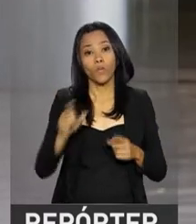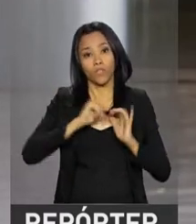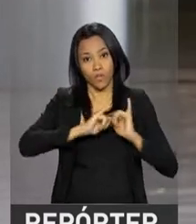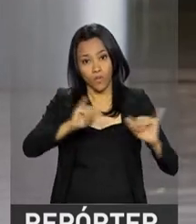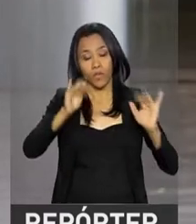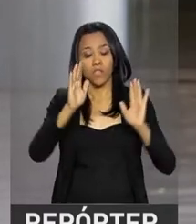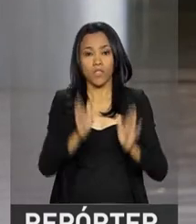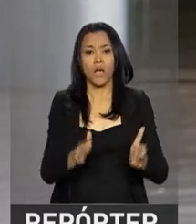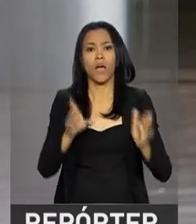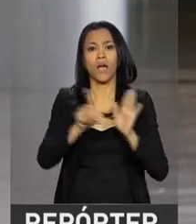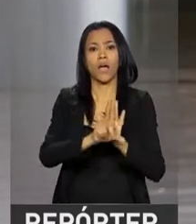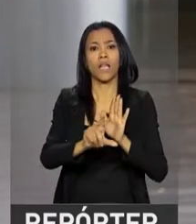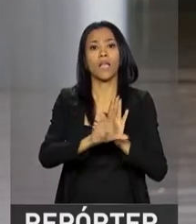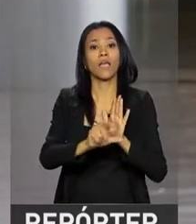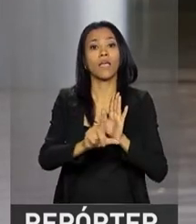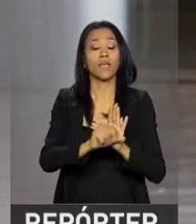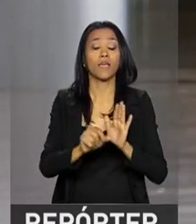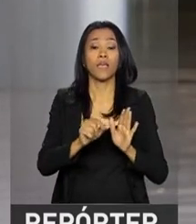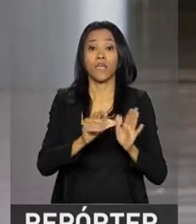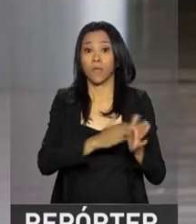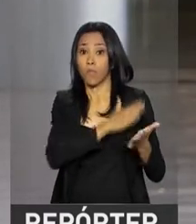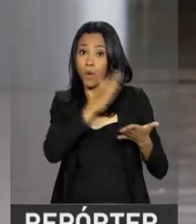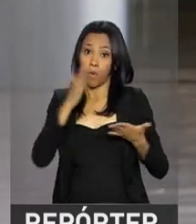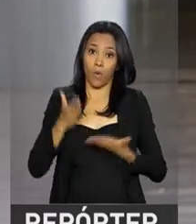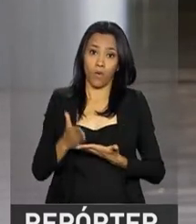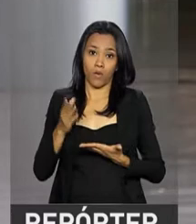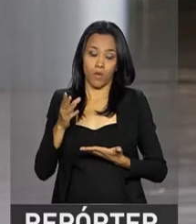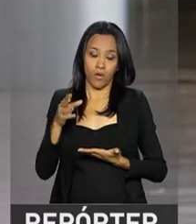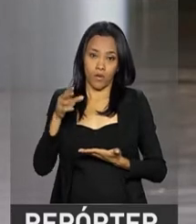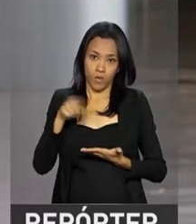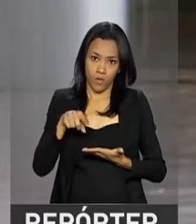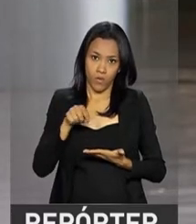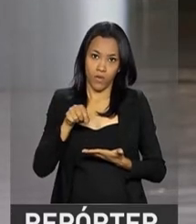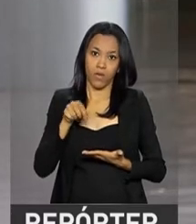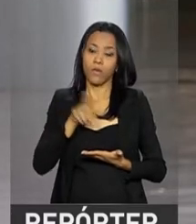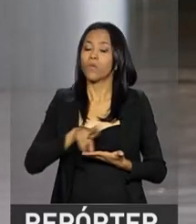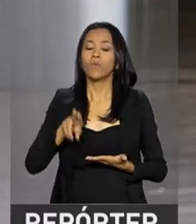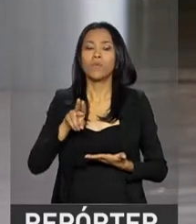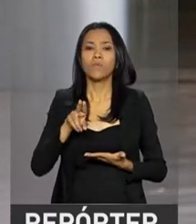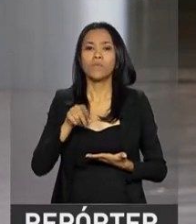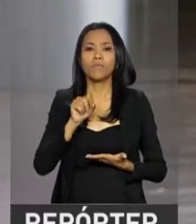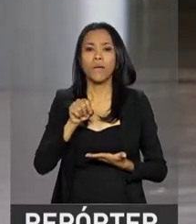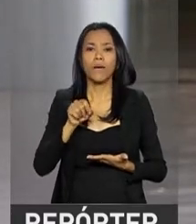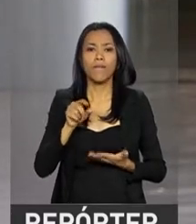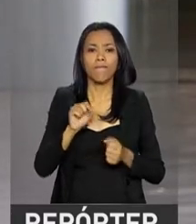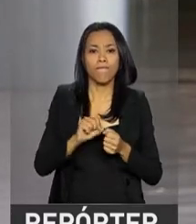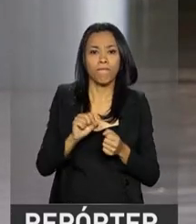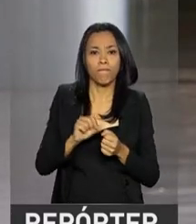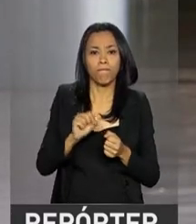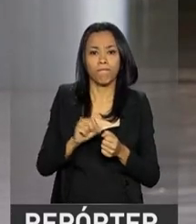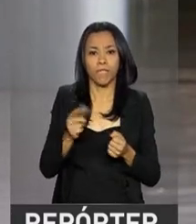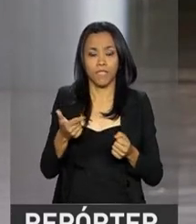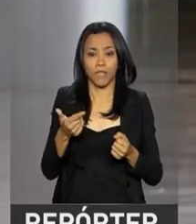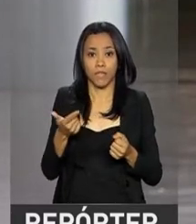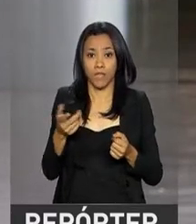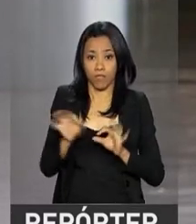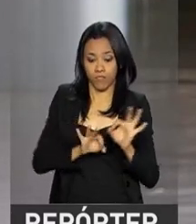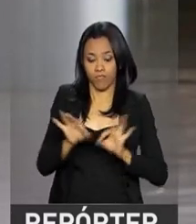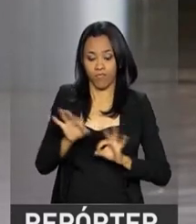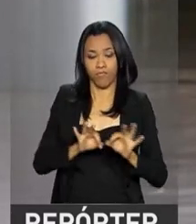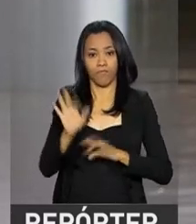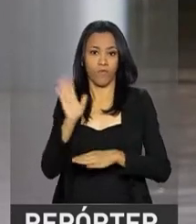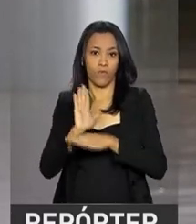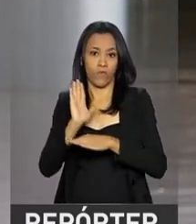prorroga o prazo para utilização do incentivo fiscal para o desenvolvimento de atividade de exibição cinematográfica